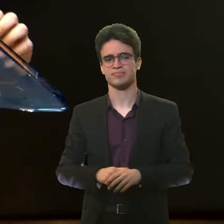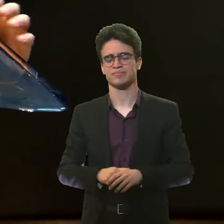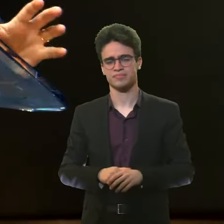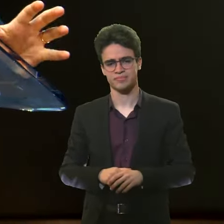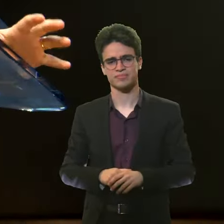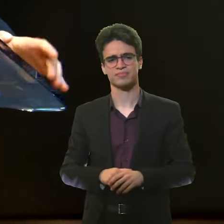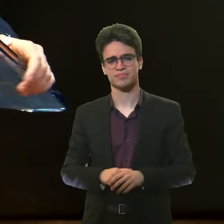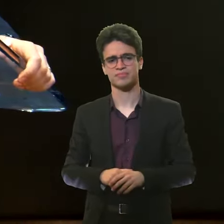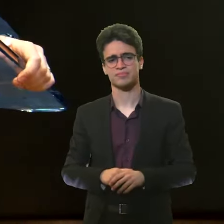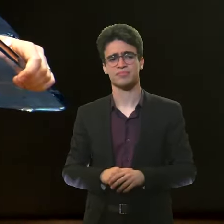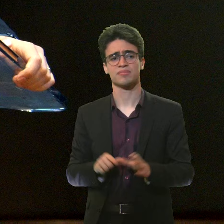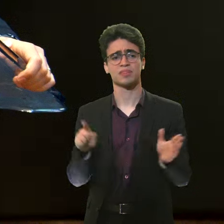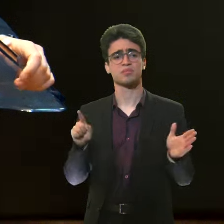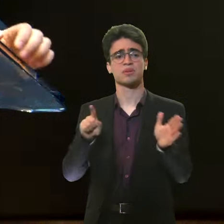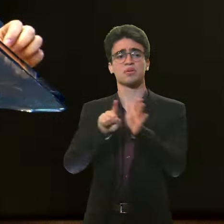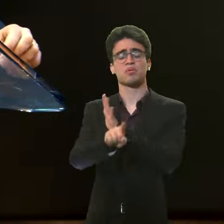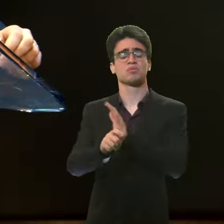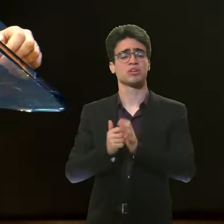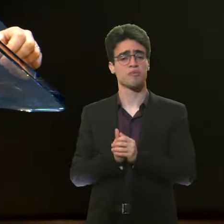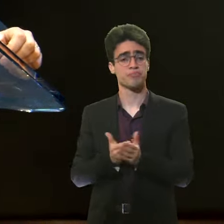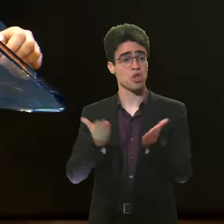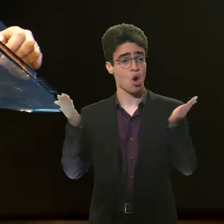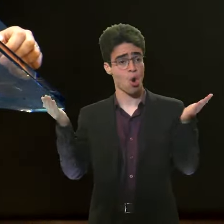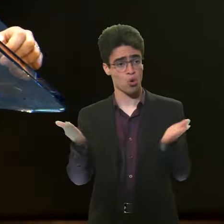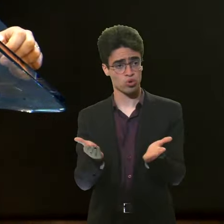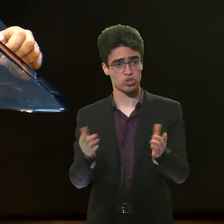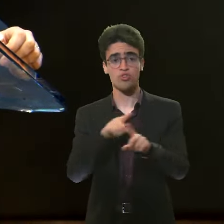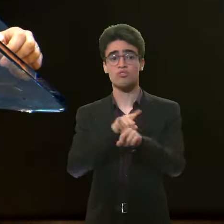Qual sofrimento você tem passado hoje?